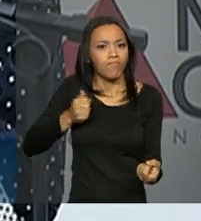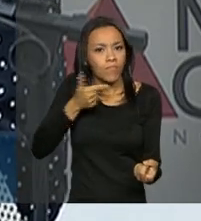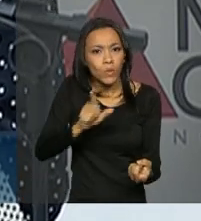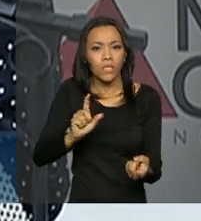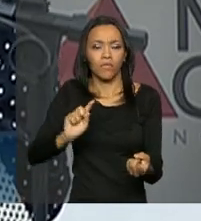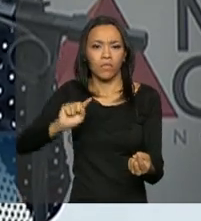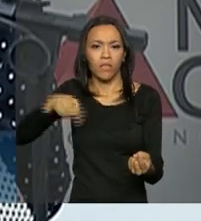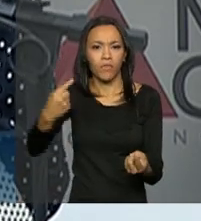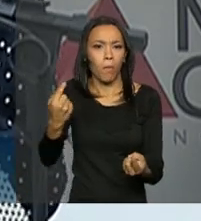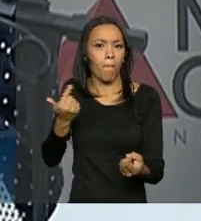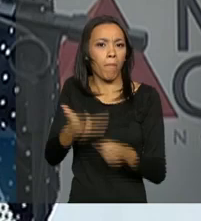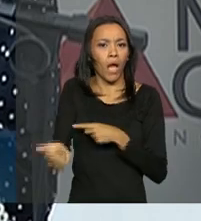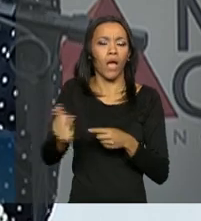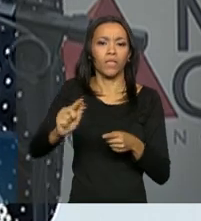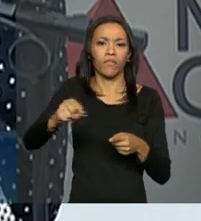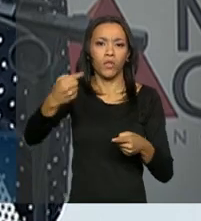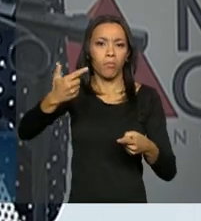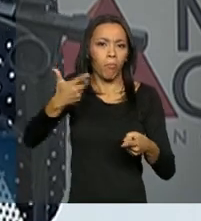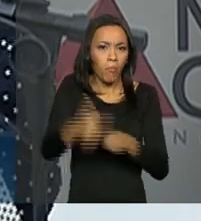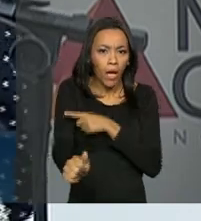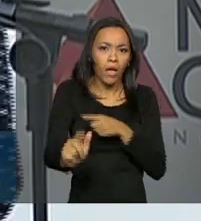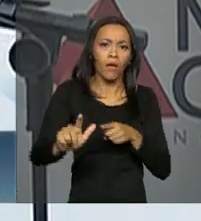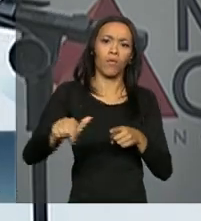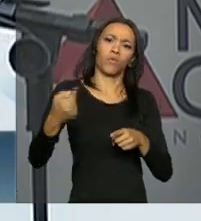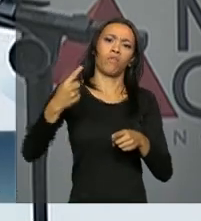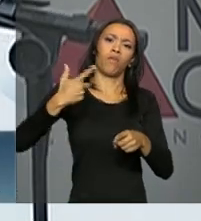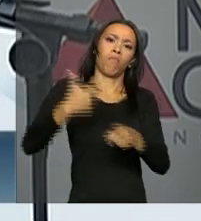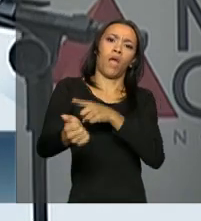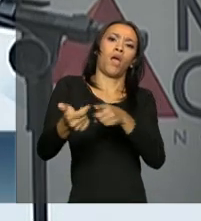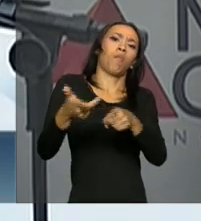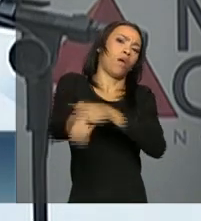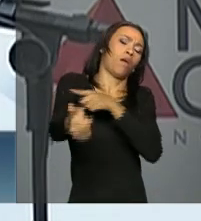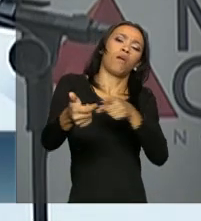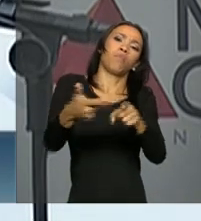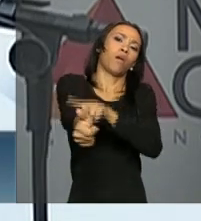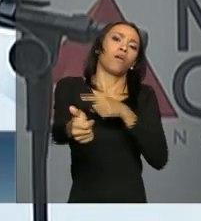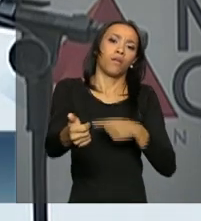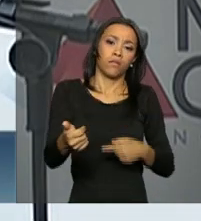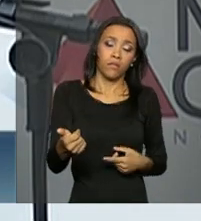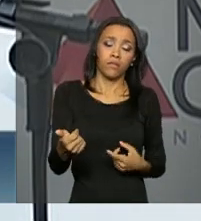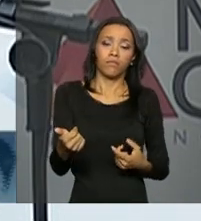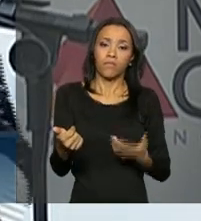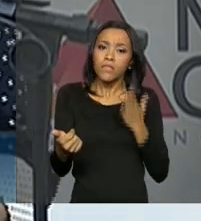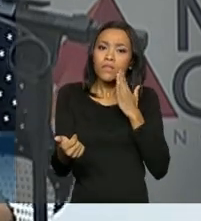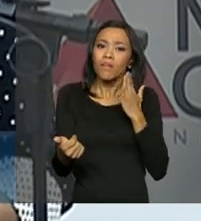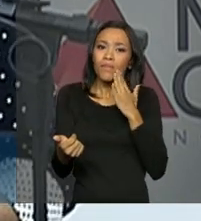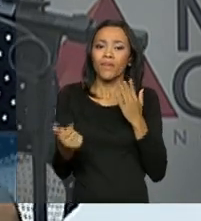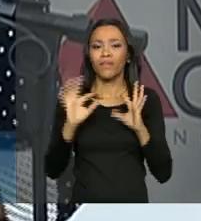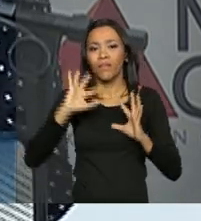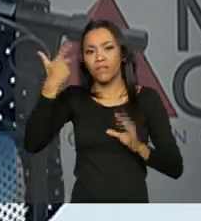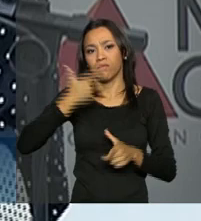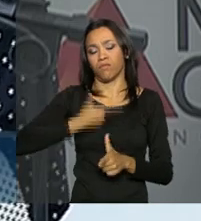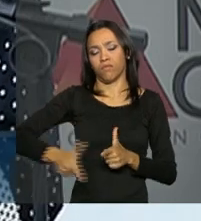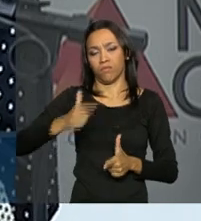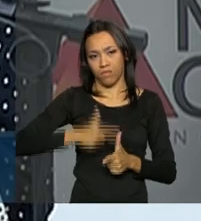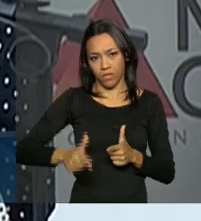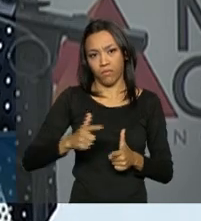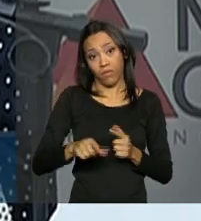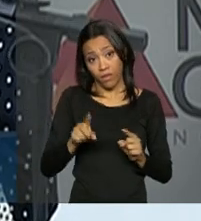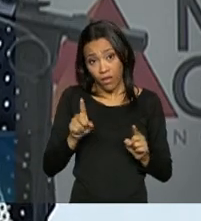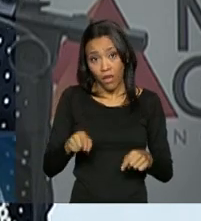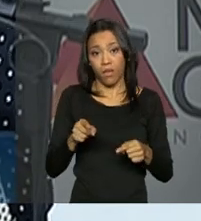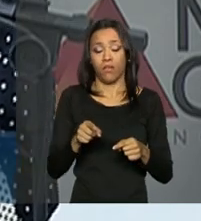desafios, encontrar novos caminhos, enfrentar de novas formas seus problemas. E é